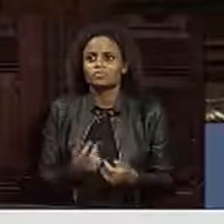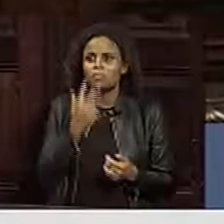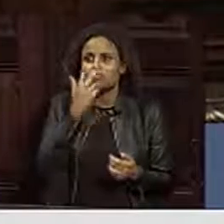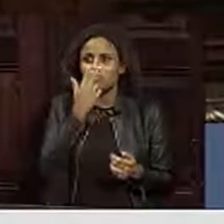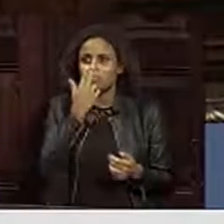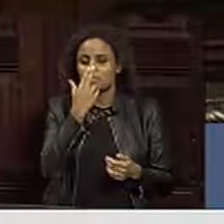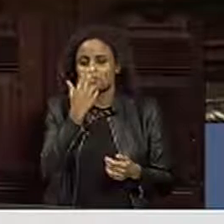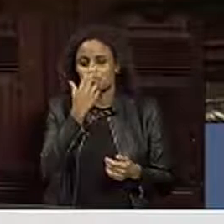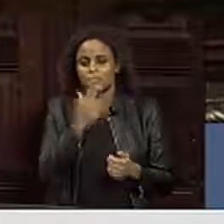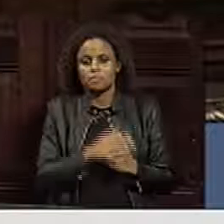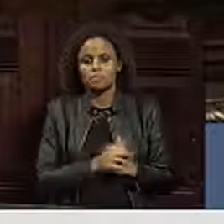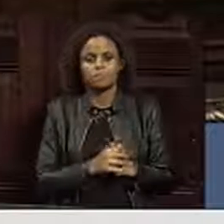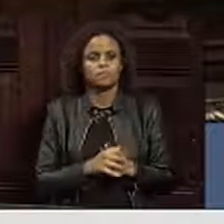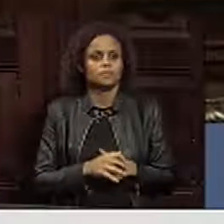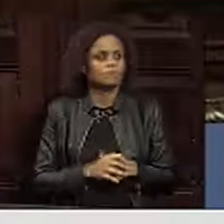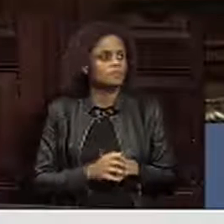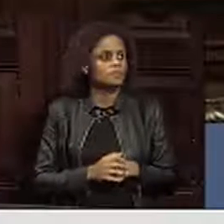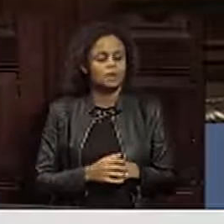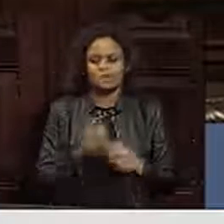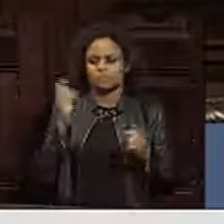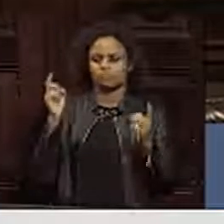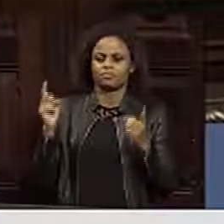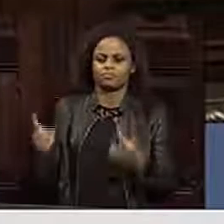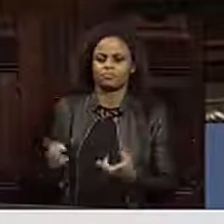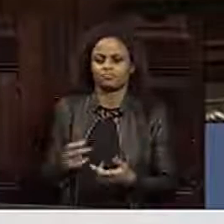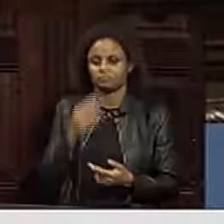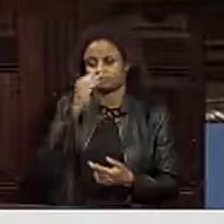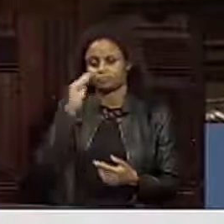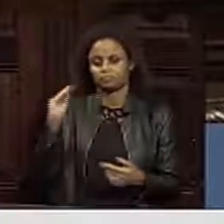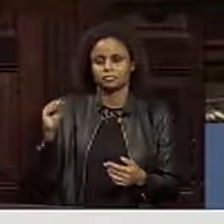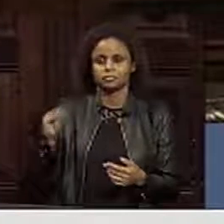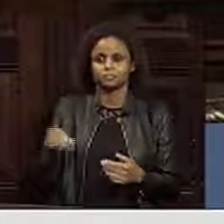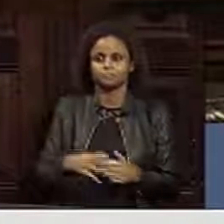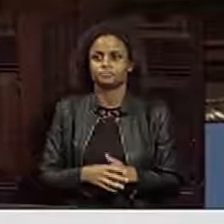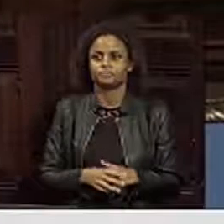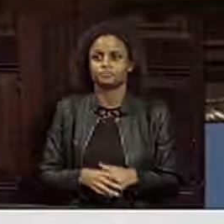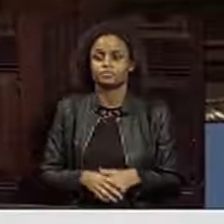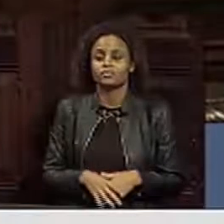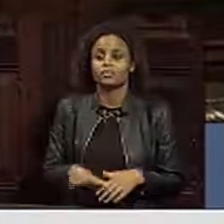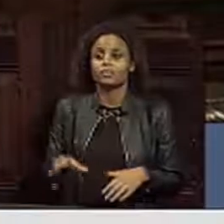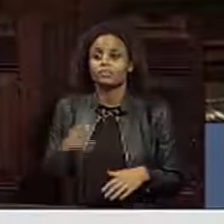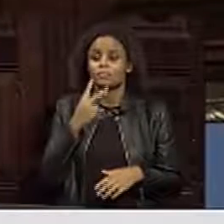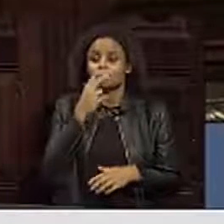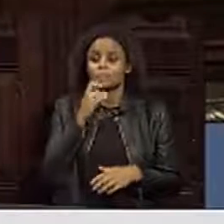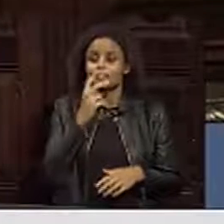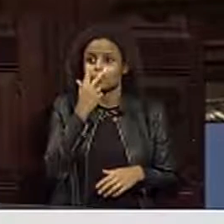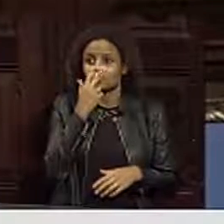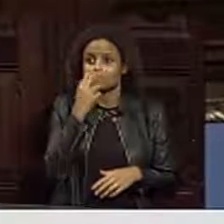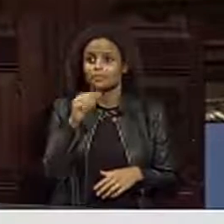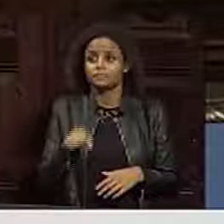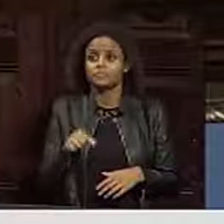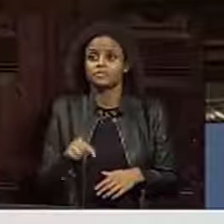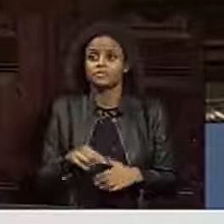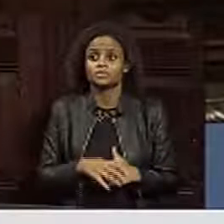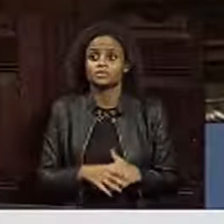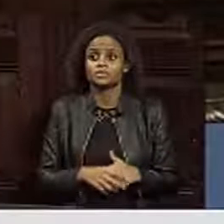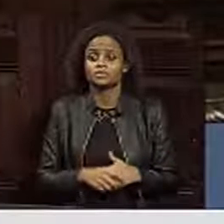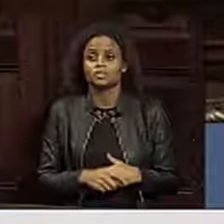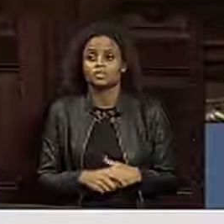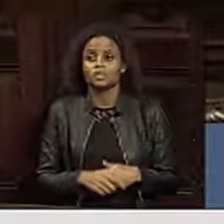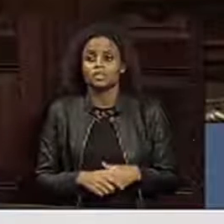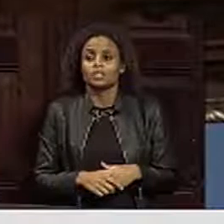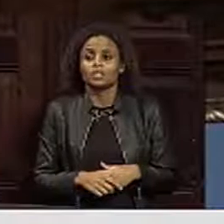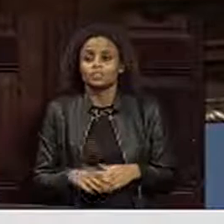de vagas na educação. Nós tivéssemos aqui uma população que tem